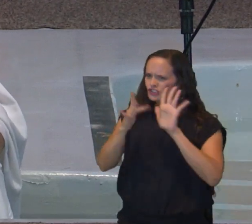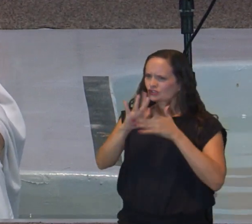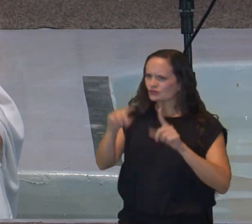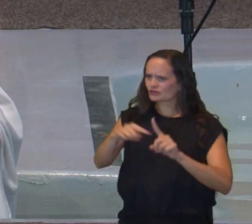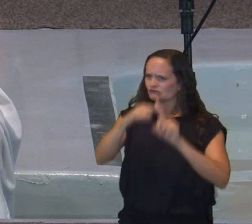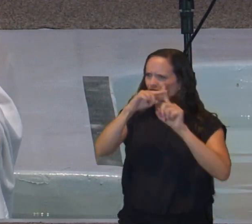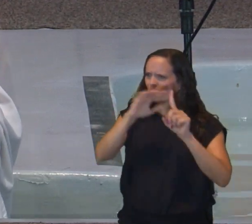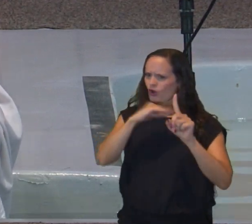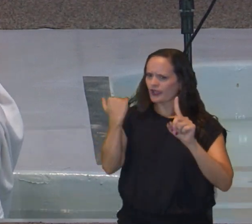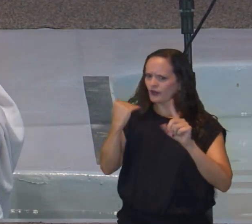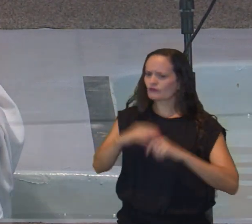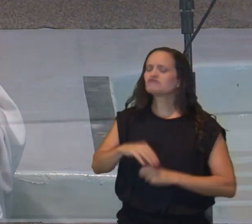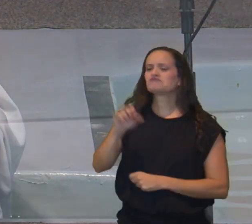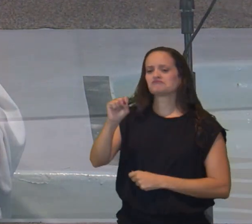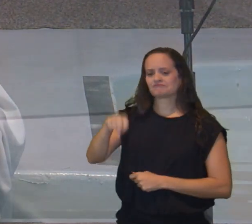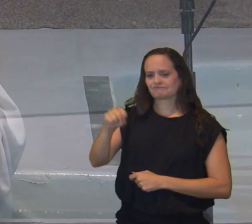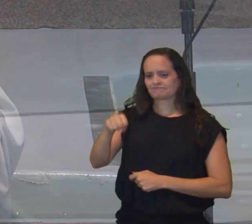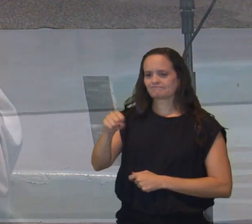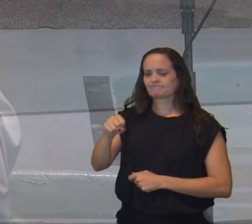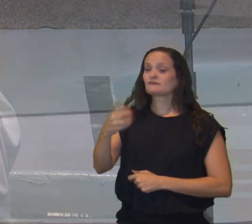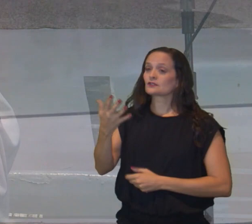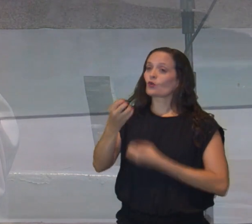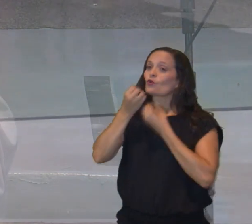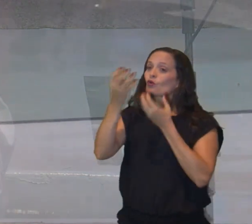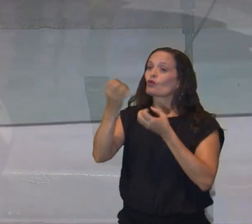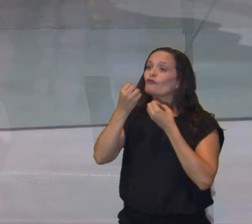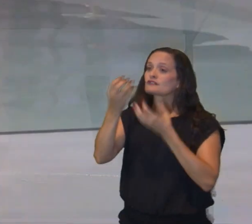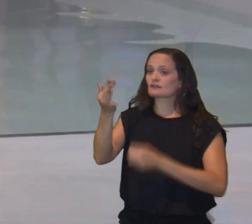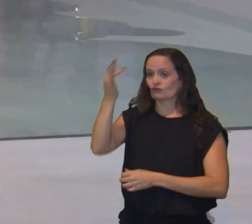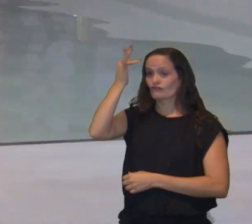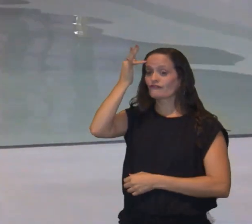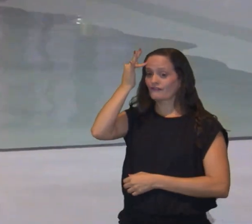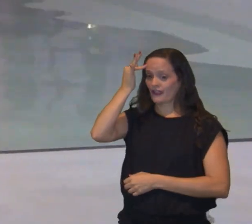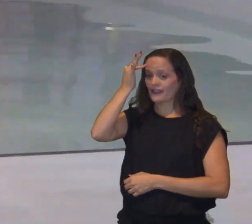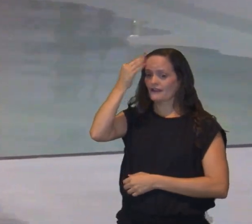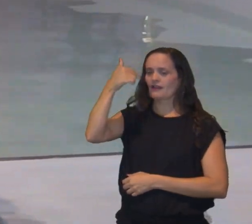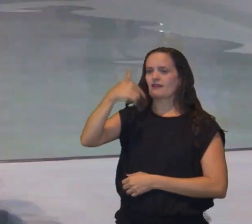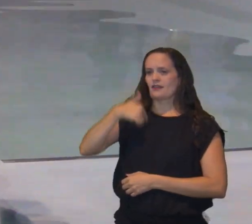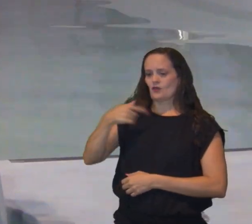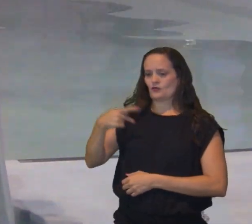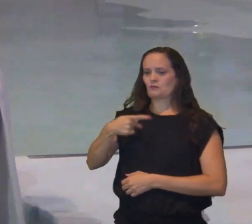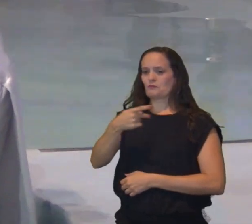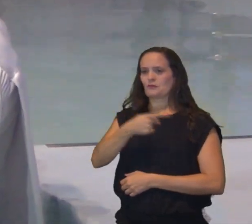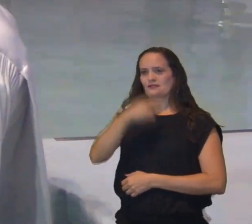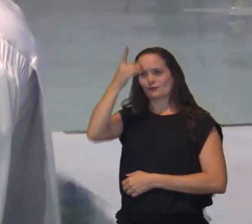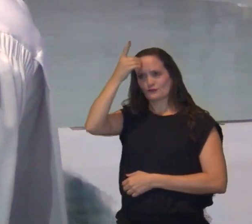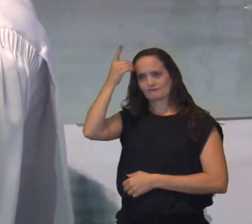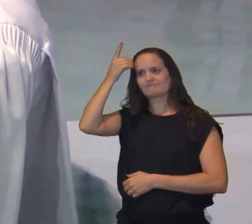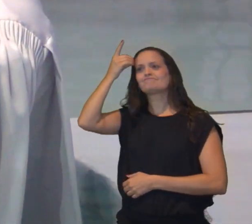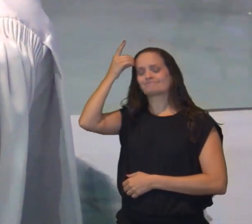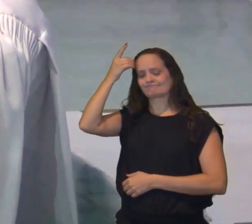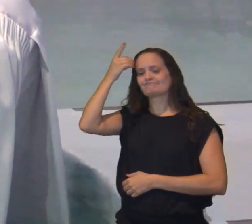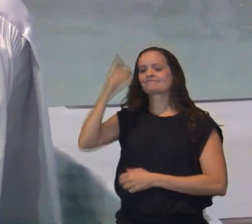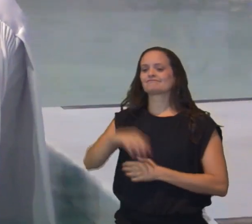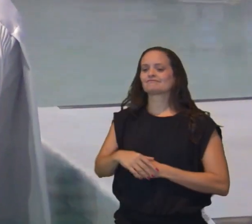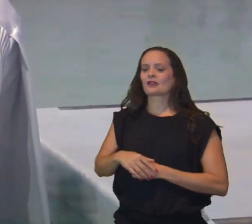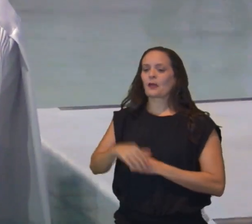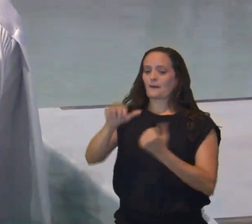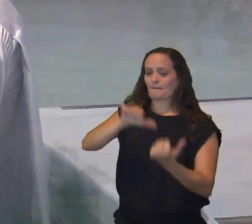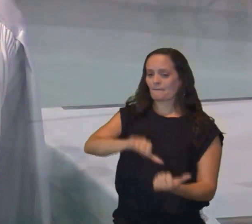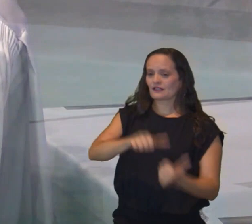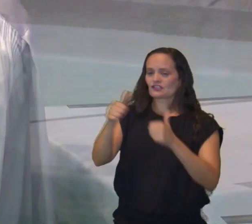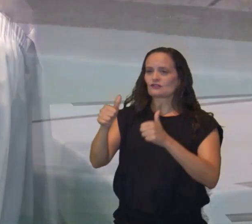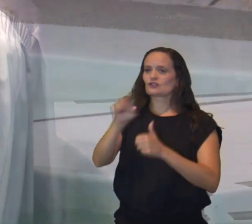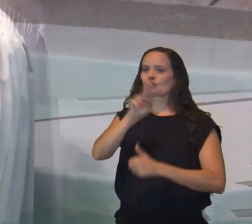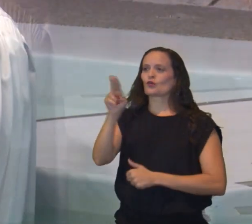seus pecados? Sim. Mediante a sua profissão de fé, meu irmão, eu, como ministro do Evangelho, o batizo em nome